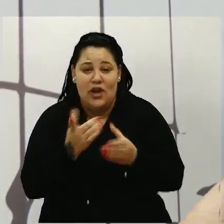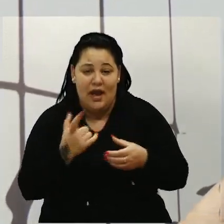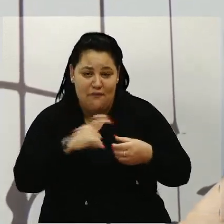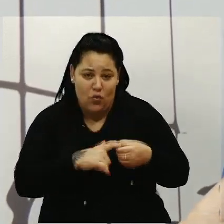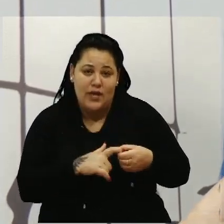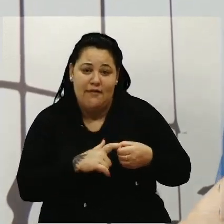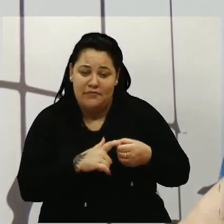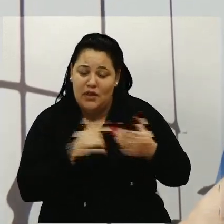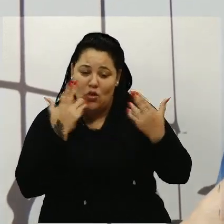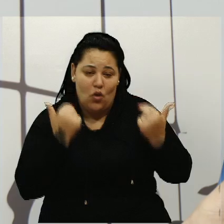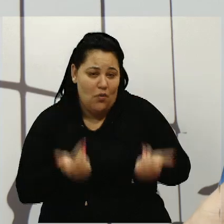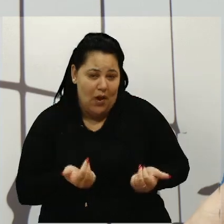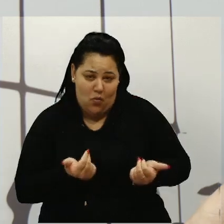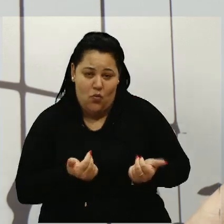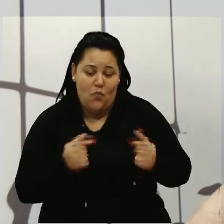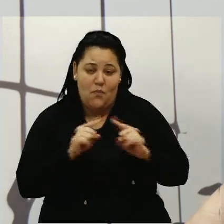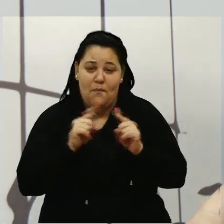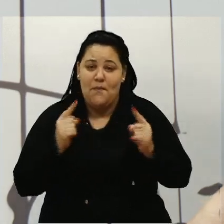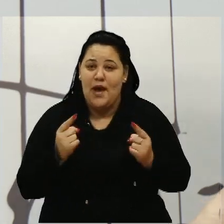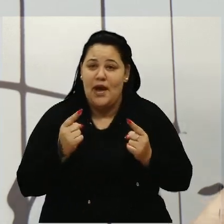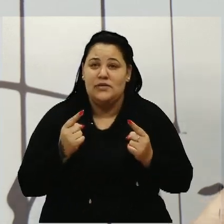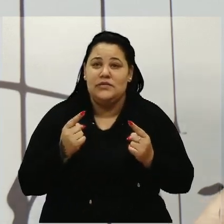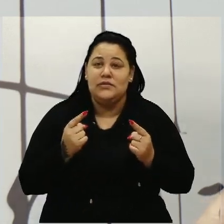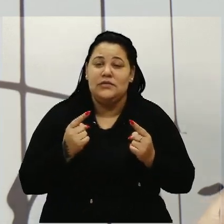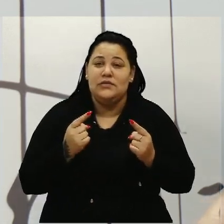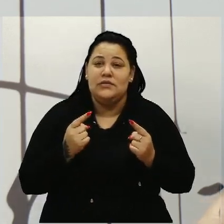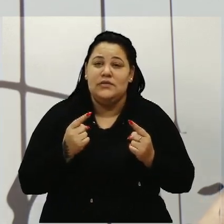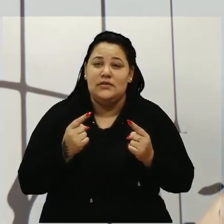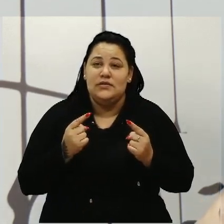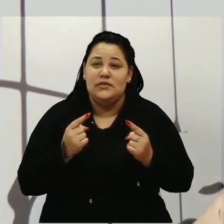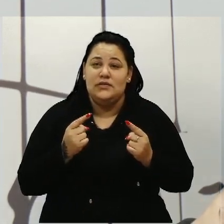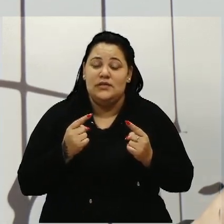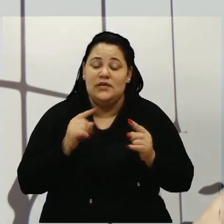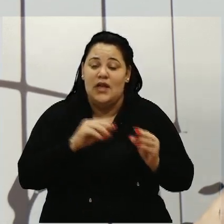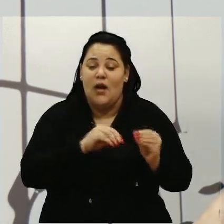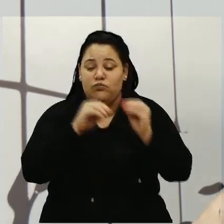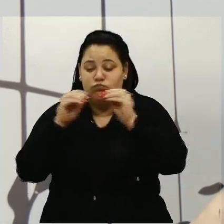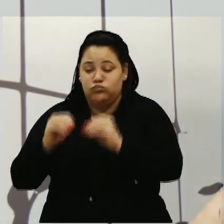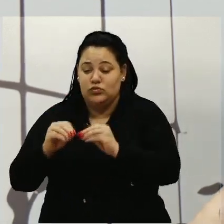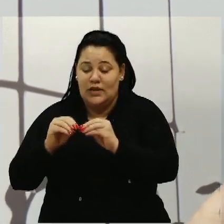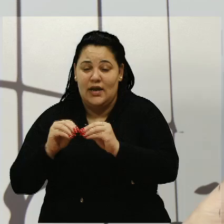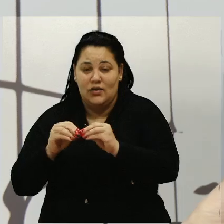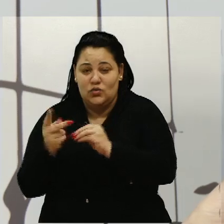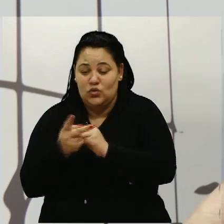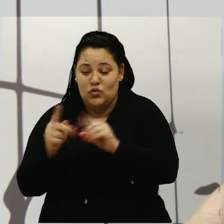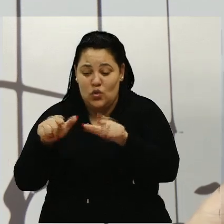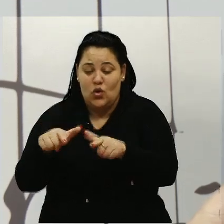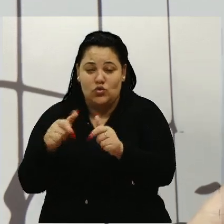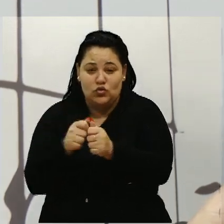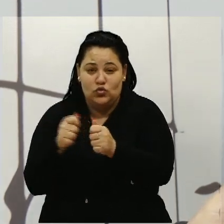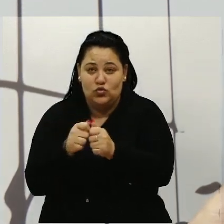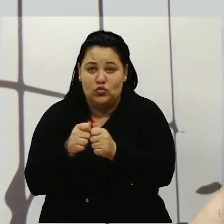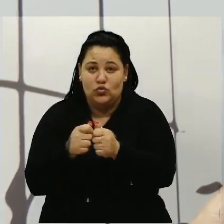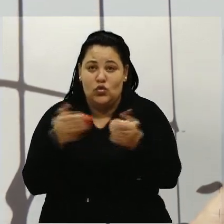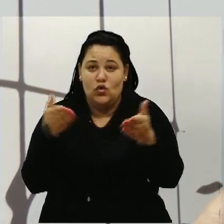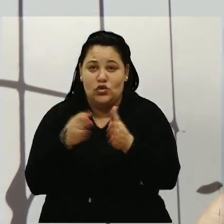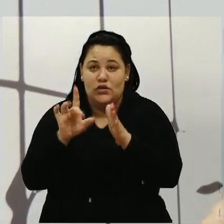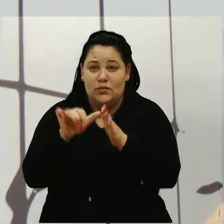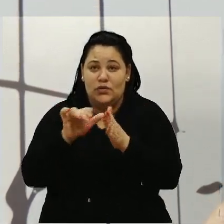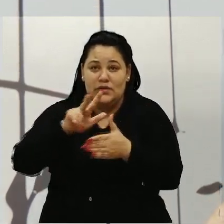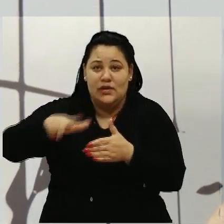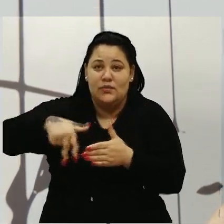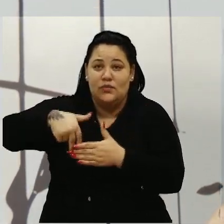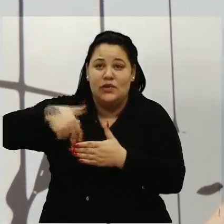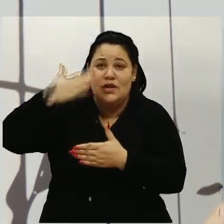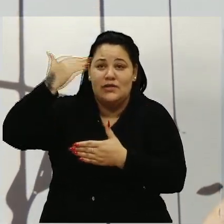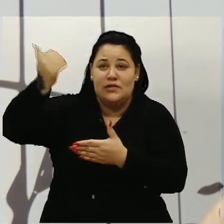estaria indo para o CEMAP. Porém, a gente não teve nenhuma resposta concreta. Hoje, após eu falar na tribuna, a secretária me chamou e disse